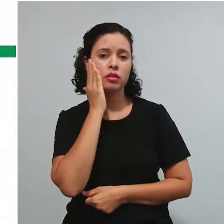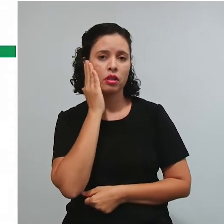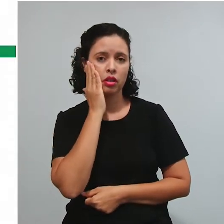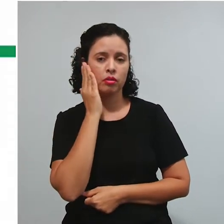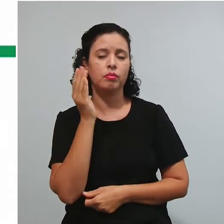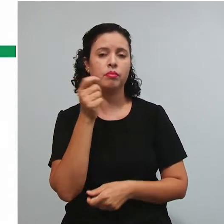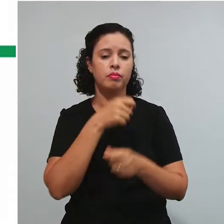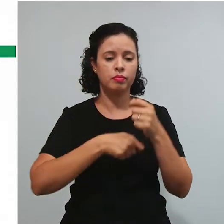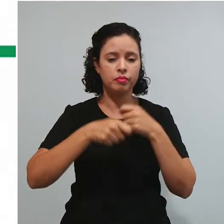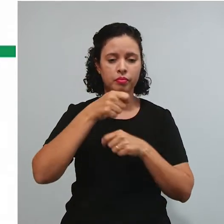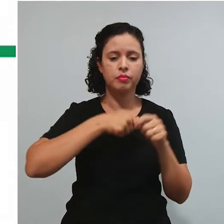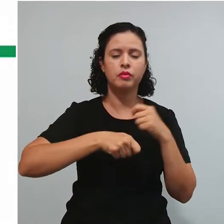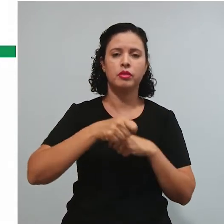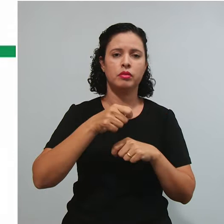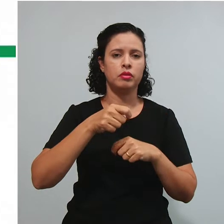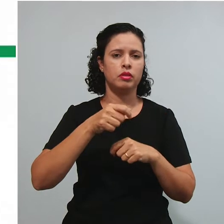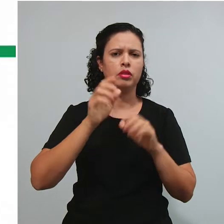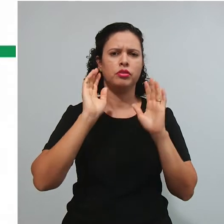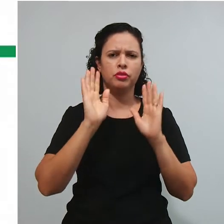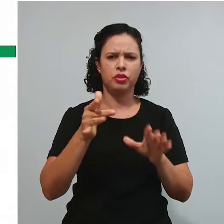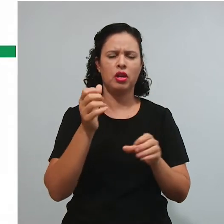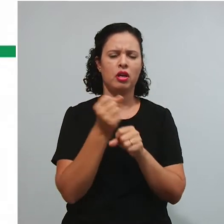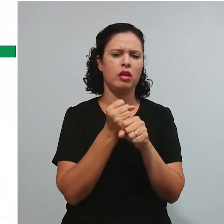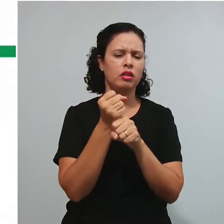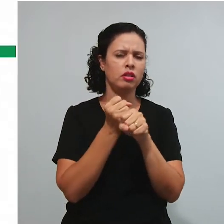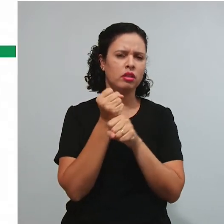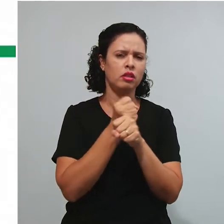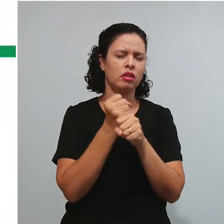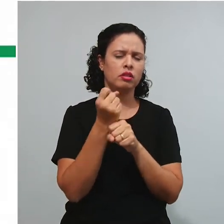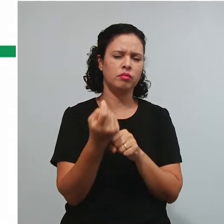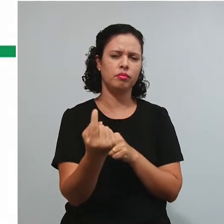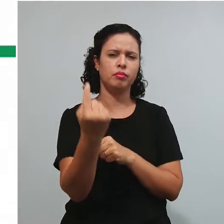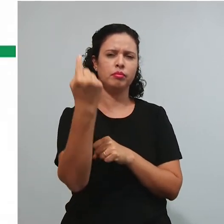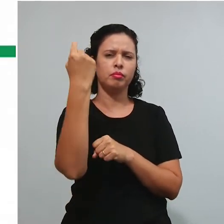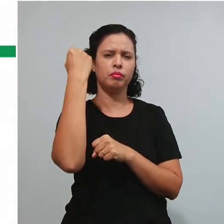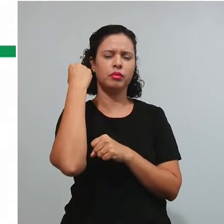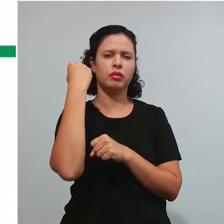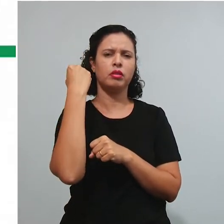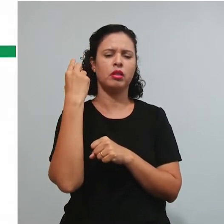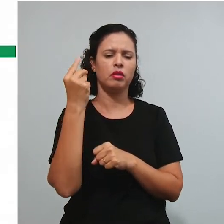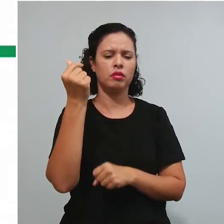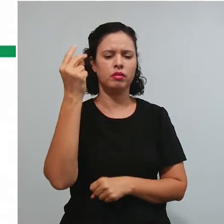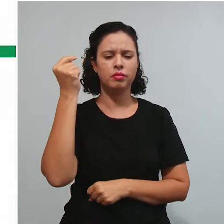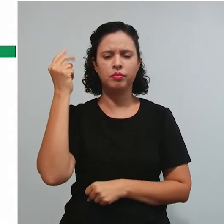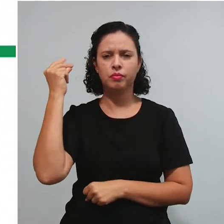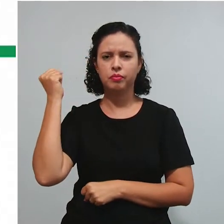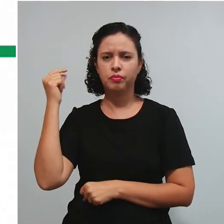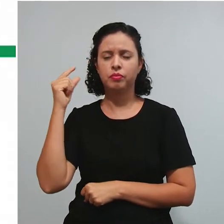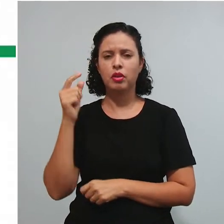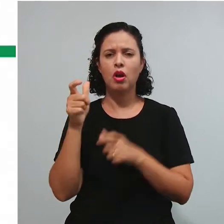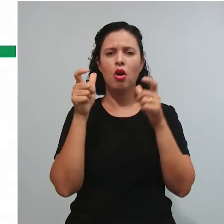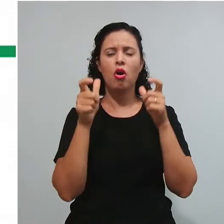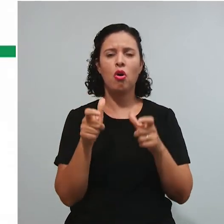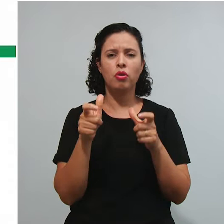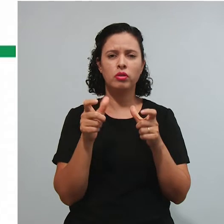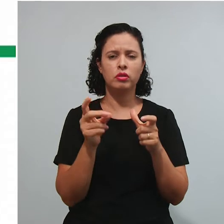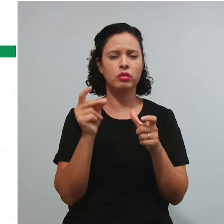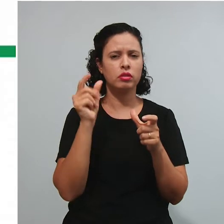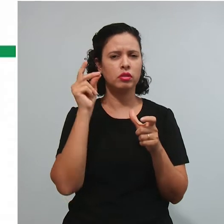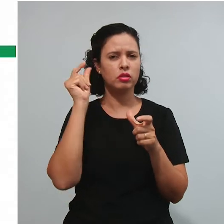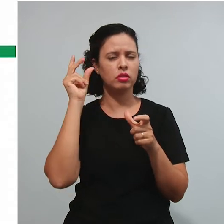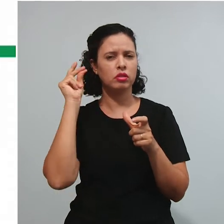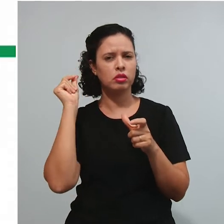que a administração ela existe há muito tempo, certo? Há registros que a gente ouve falar de